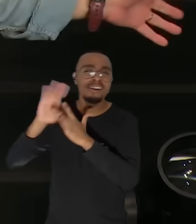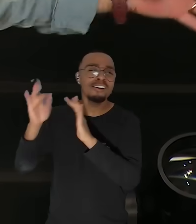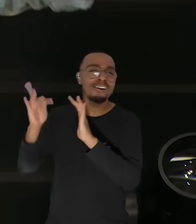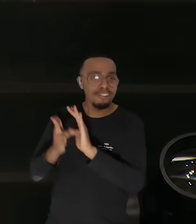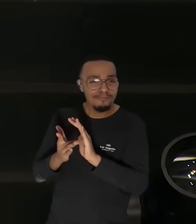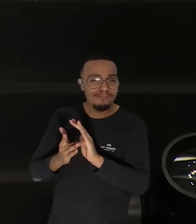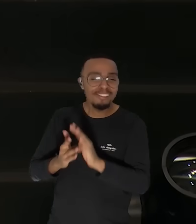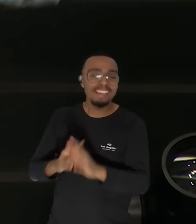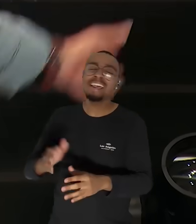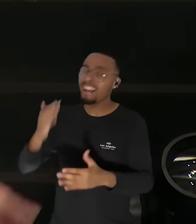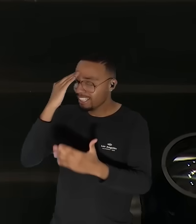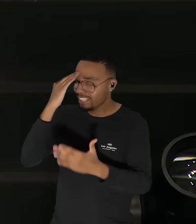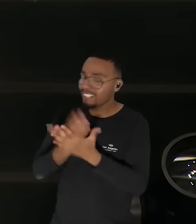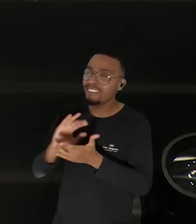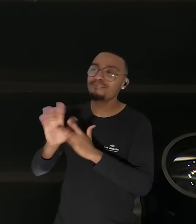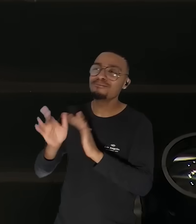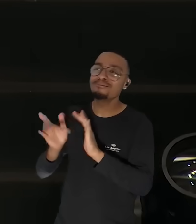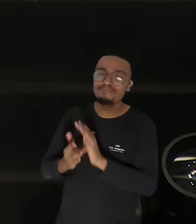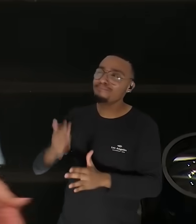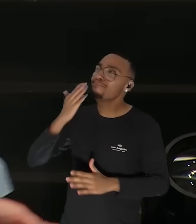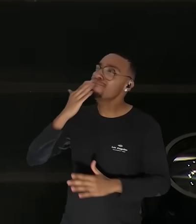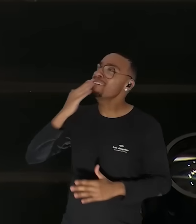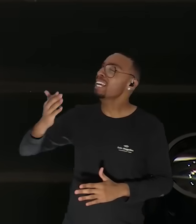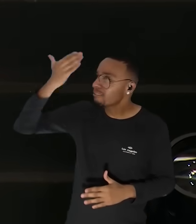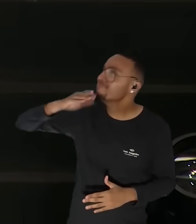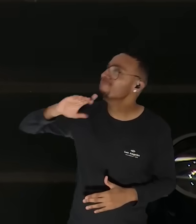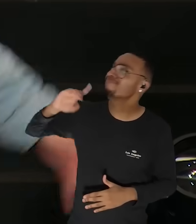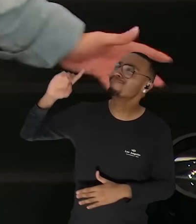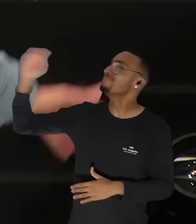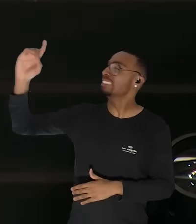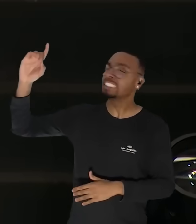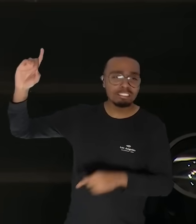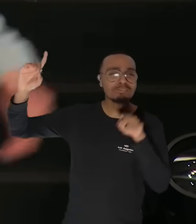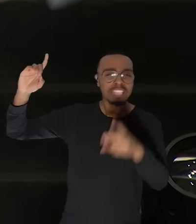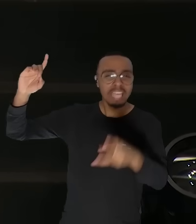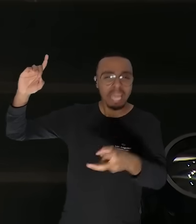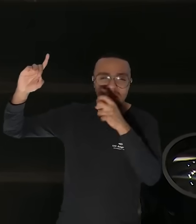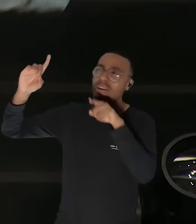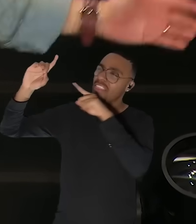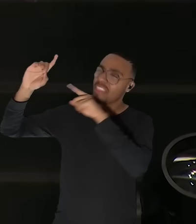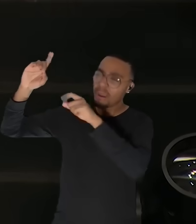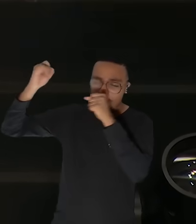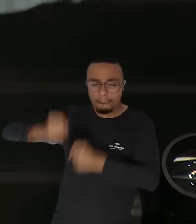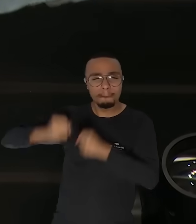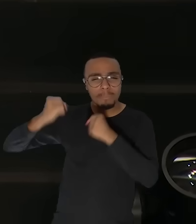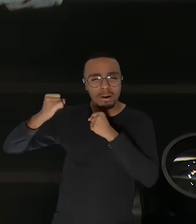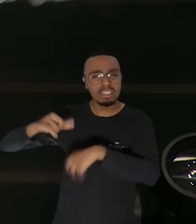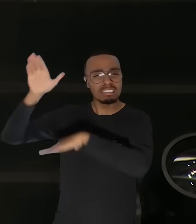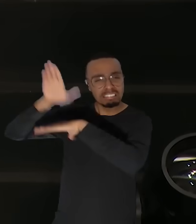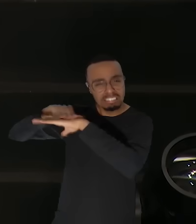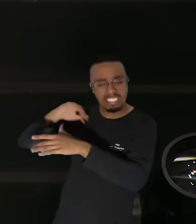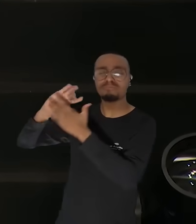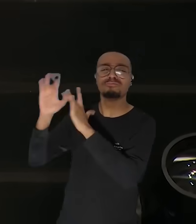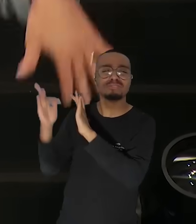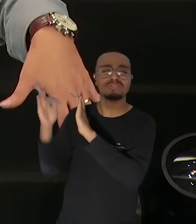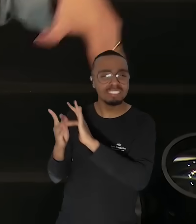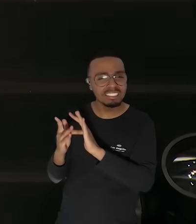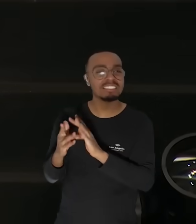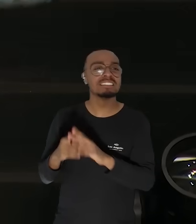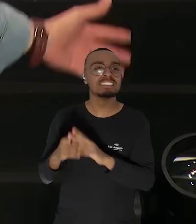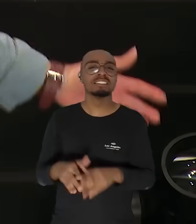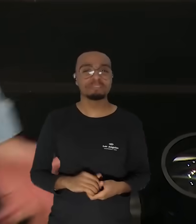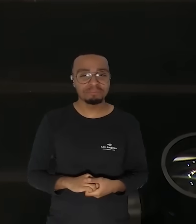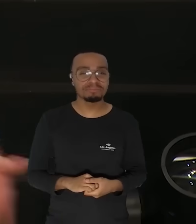ver. Desperta a minha presença nesse barco que você vai ver. Me chama, me chama, me chama. Ao invés de pular,